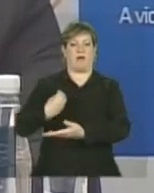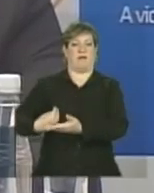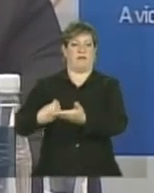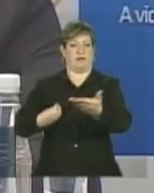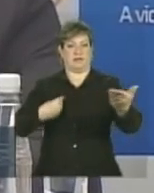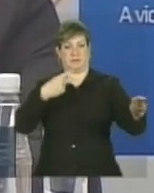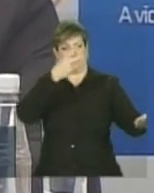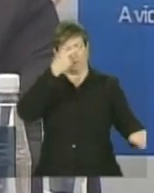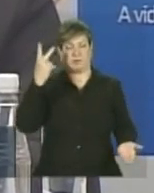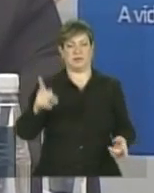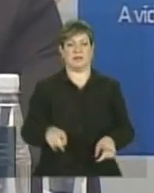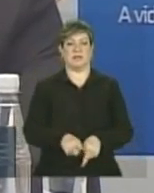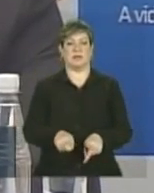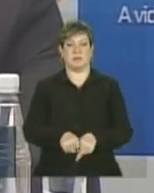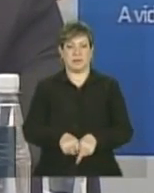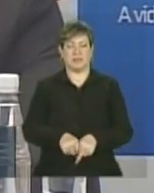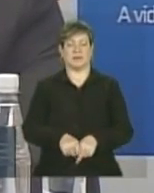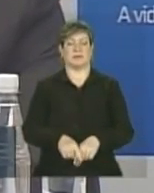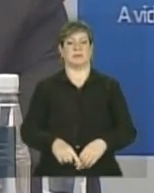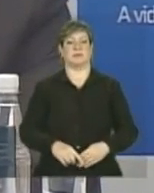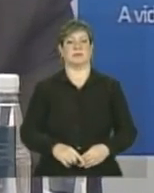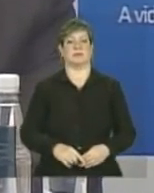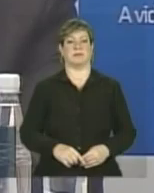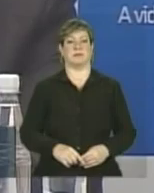pessoas e sendo,